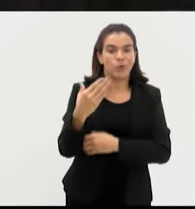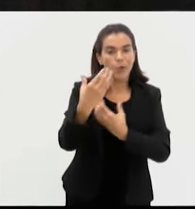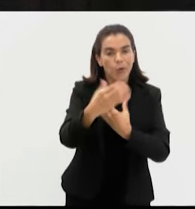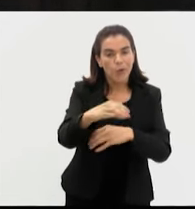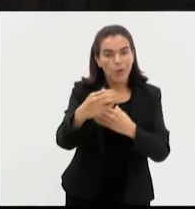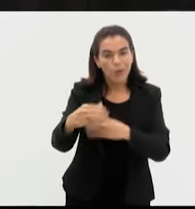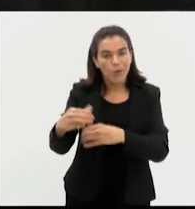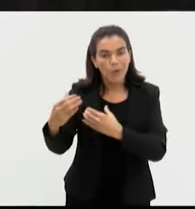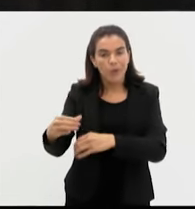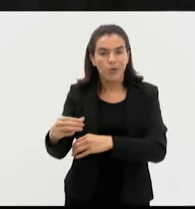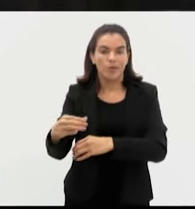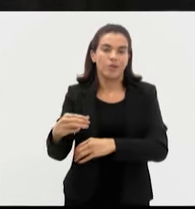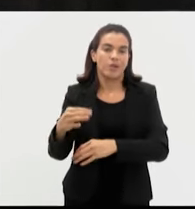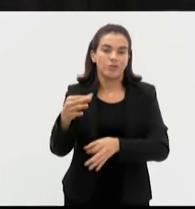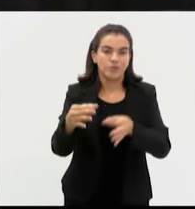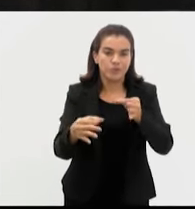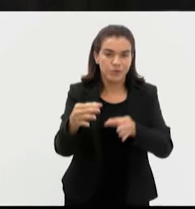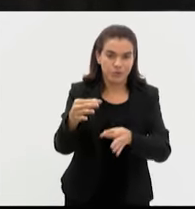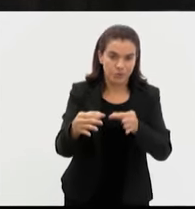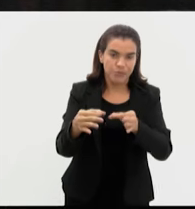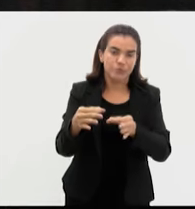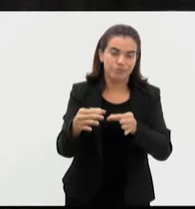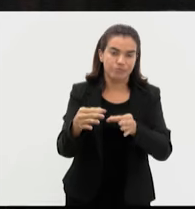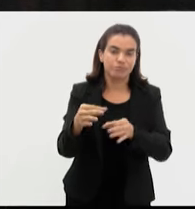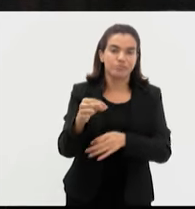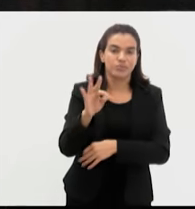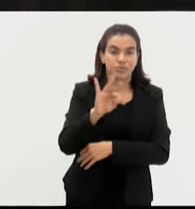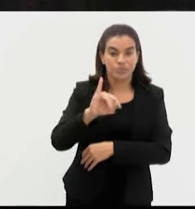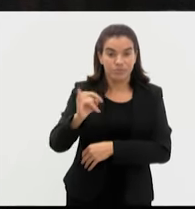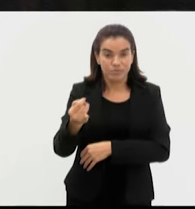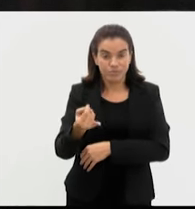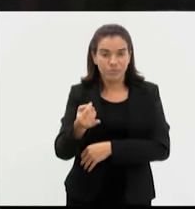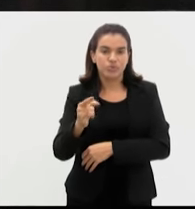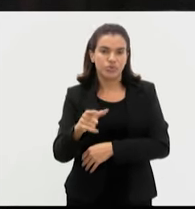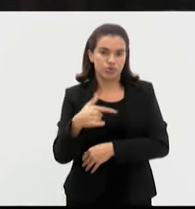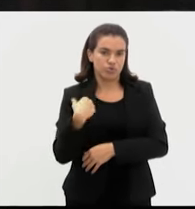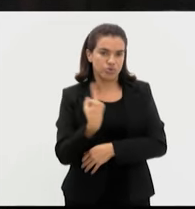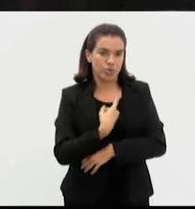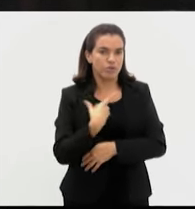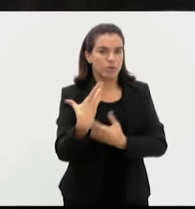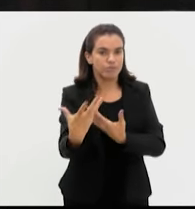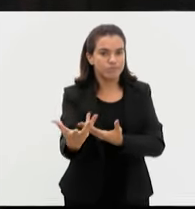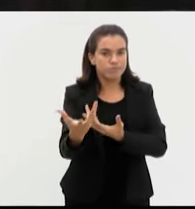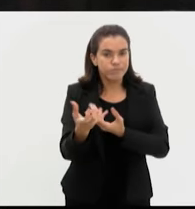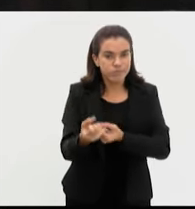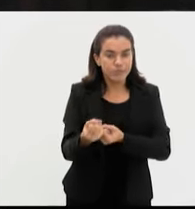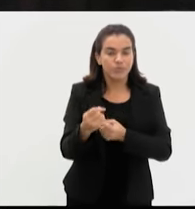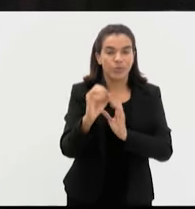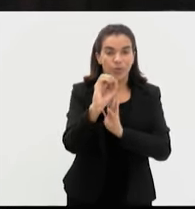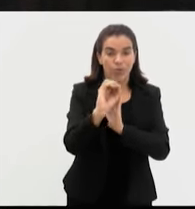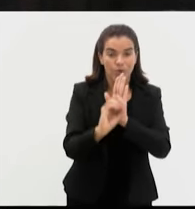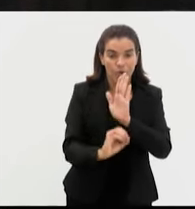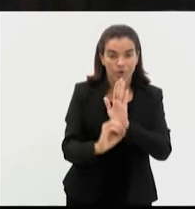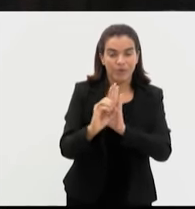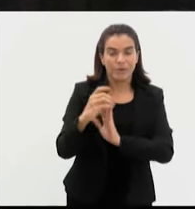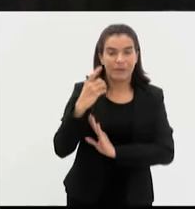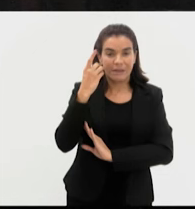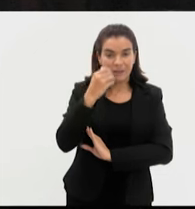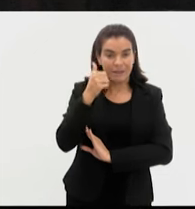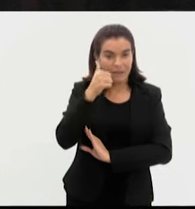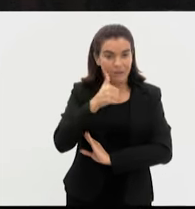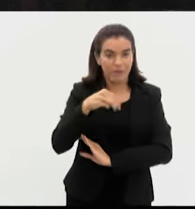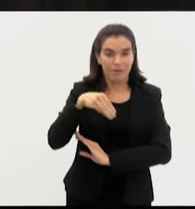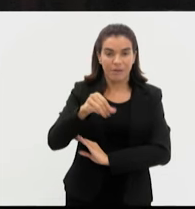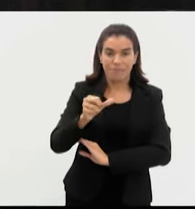TJ apelo que já foi acolhido por essa casa através do ofício da deputada Marta